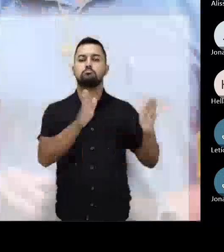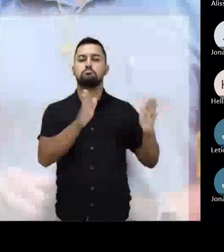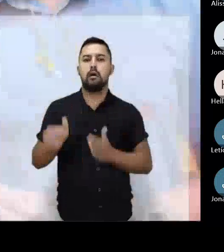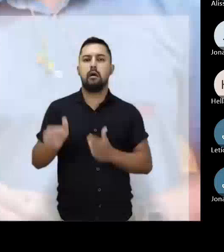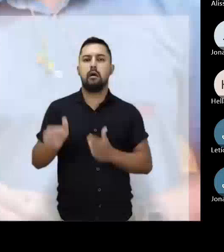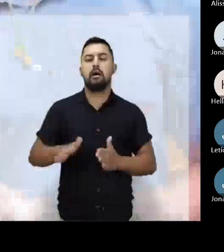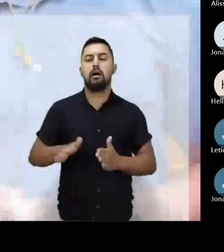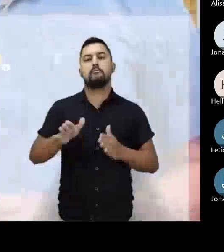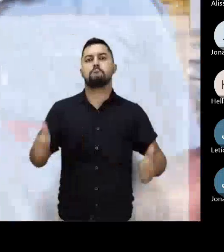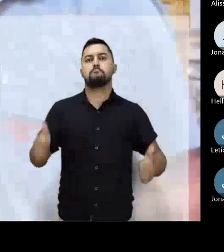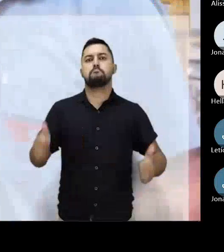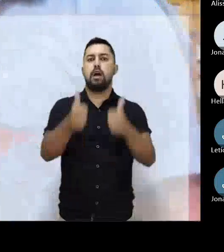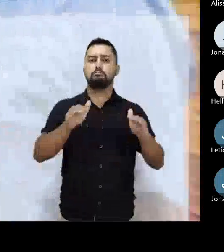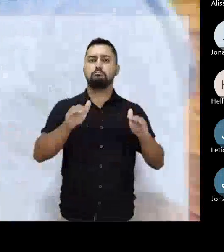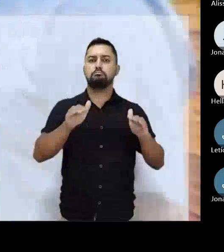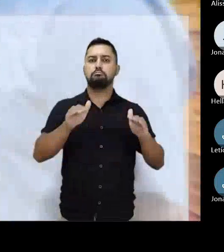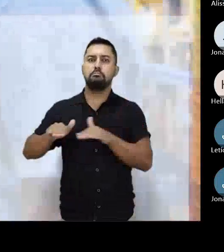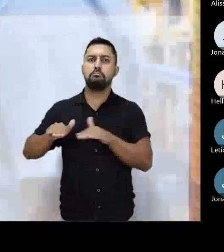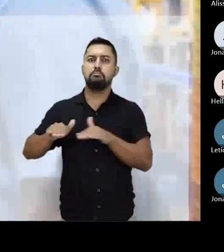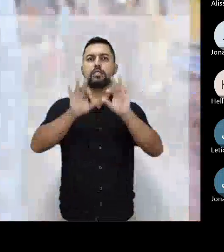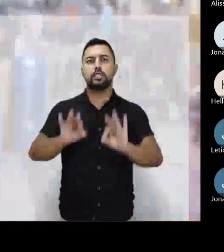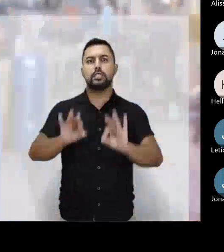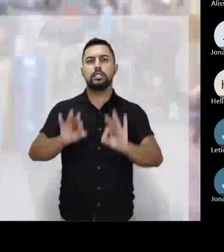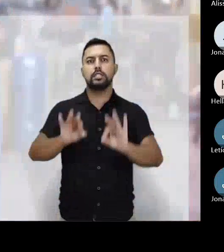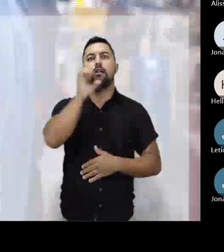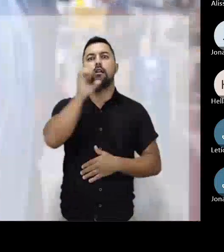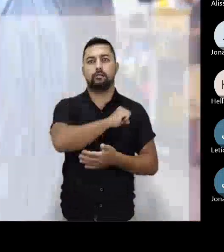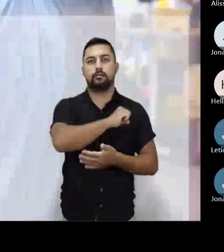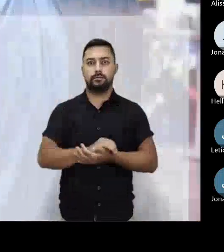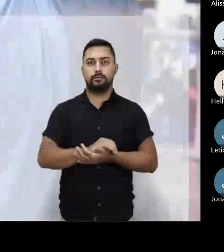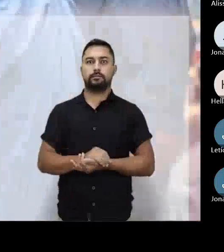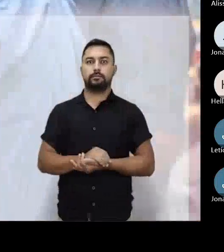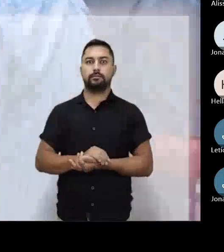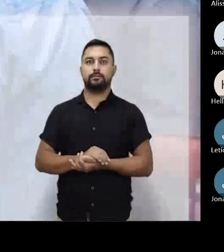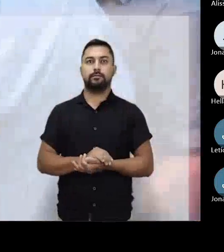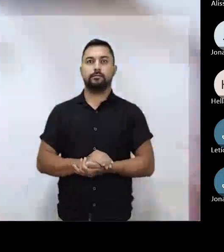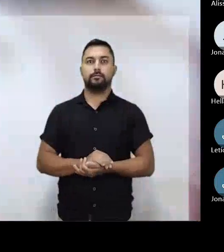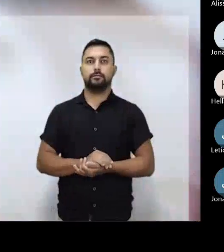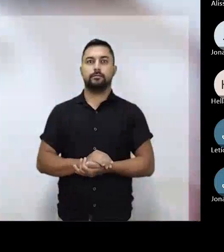possibilitando processos cada vez mais aprimorados e automatizados.